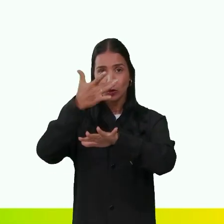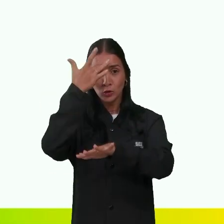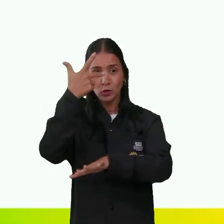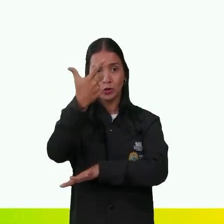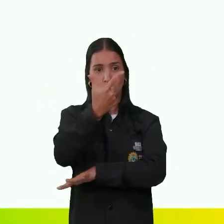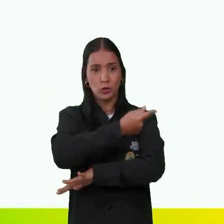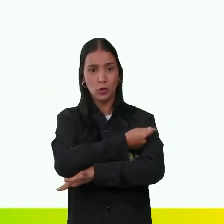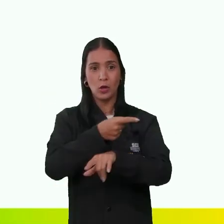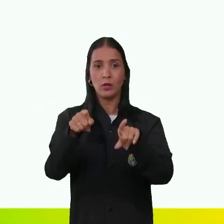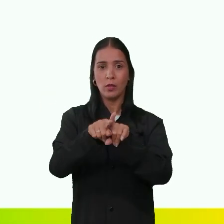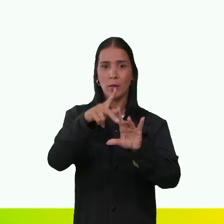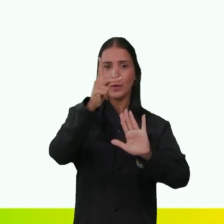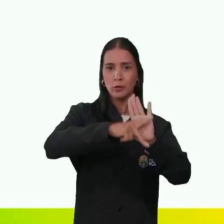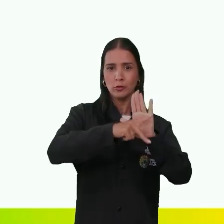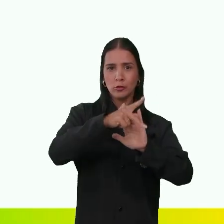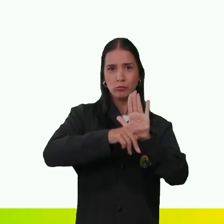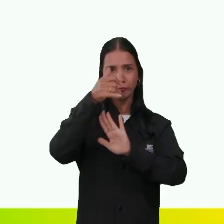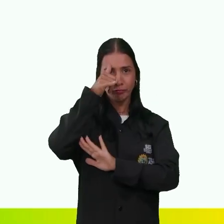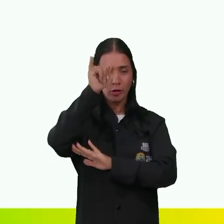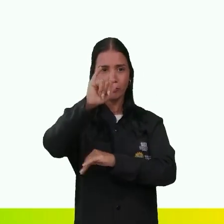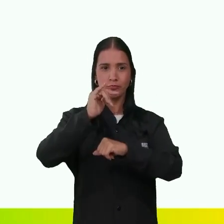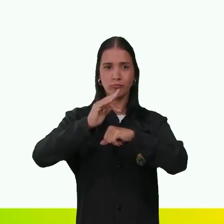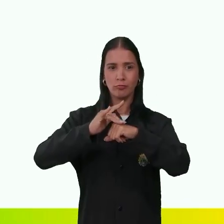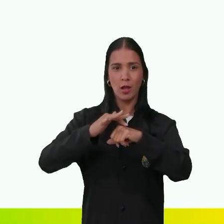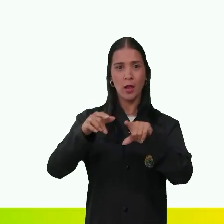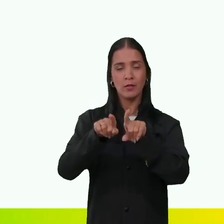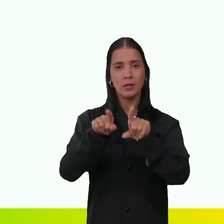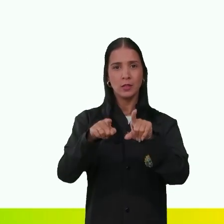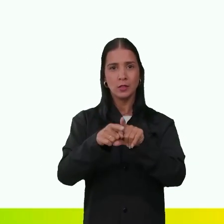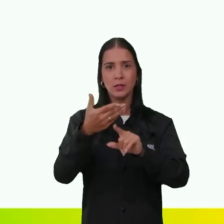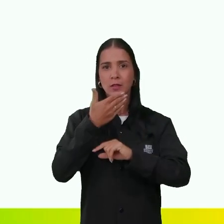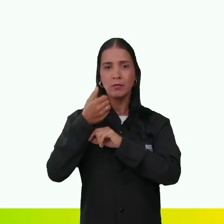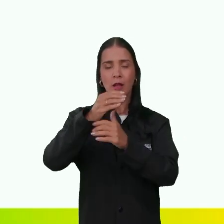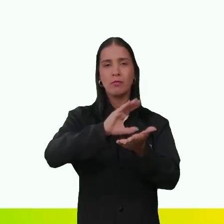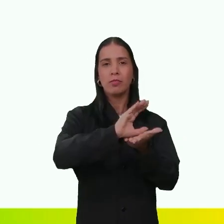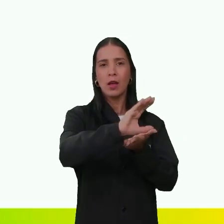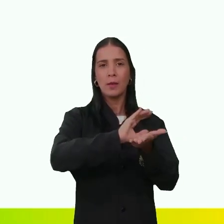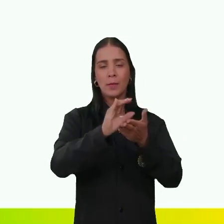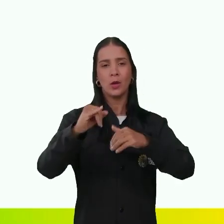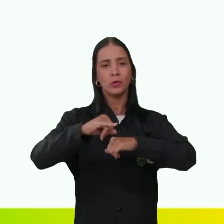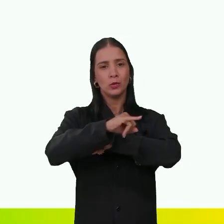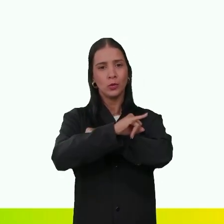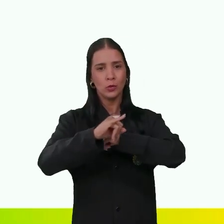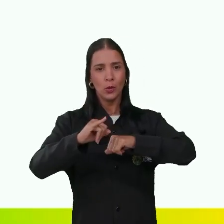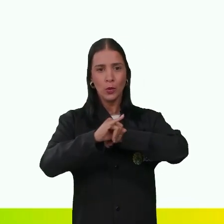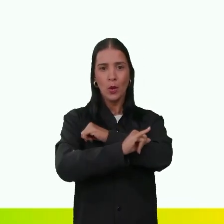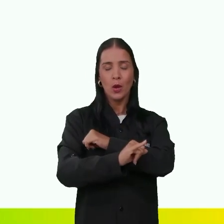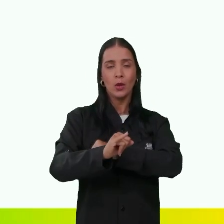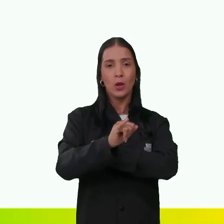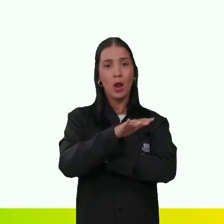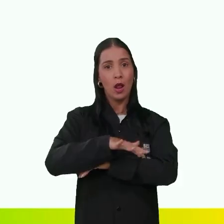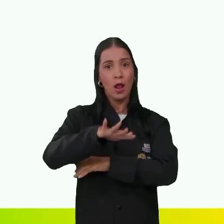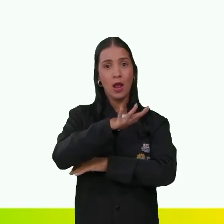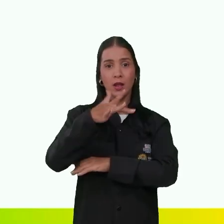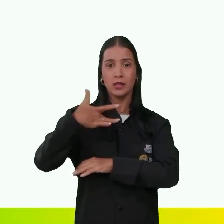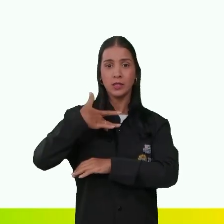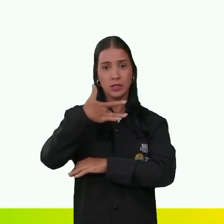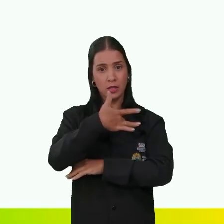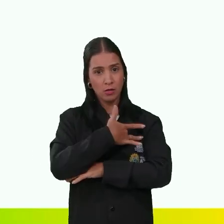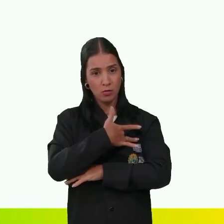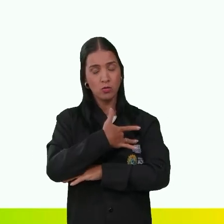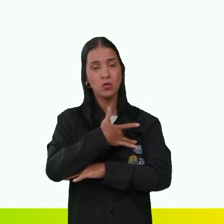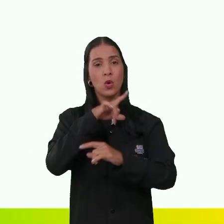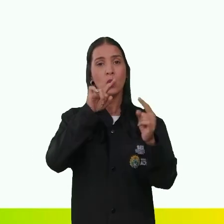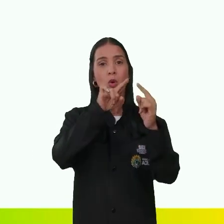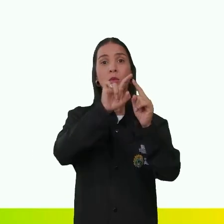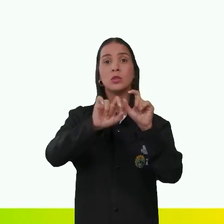e melhorias na infraestrutura sanitária, visando o bem-estar da população. Então, isso aqui é